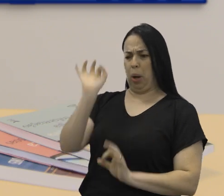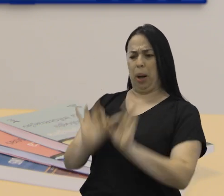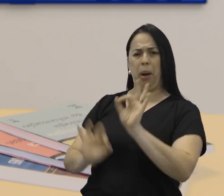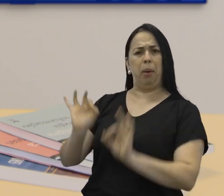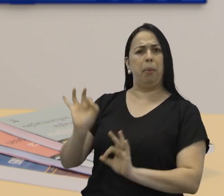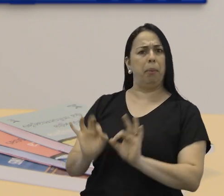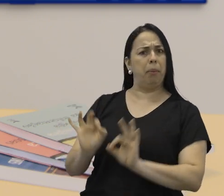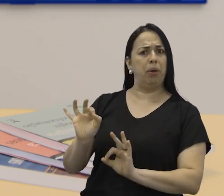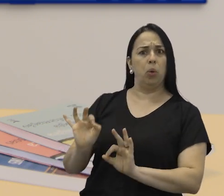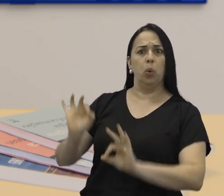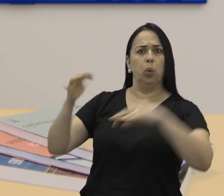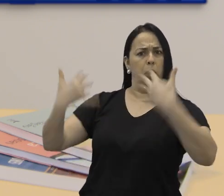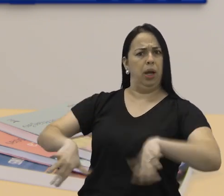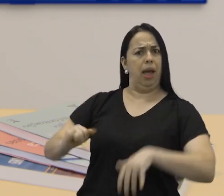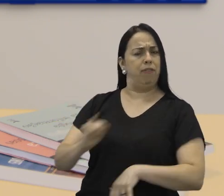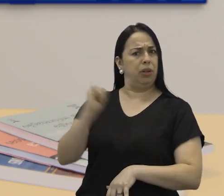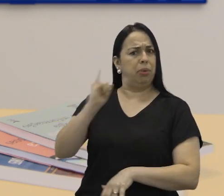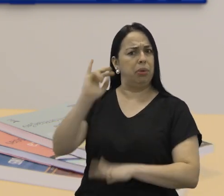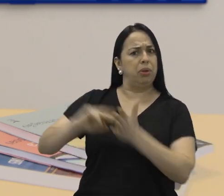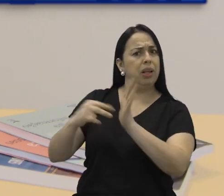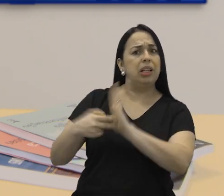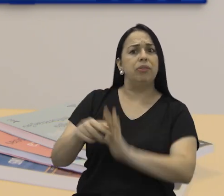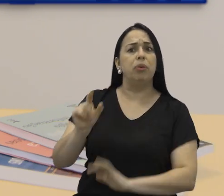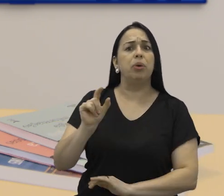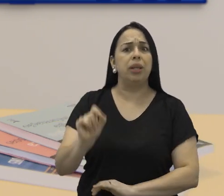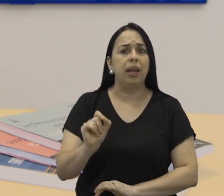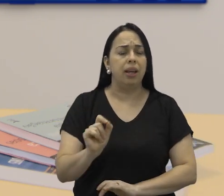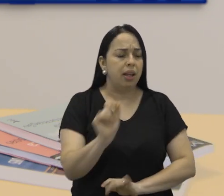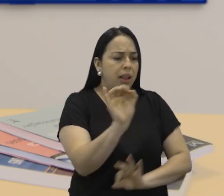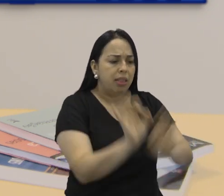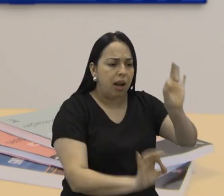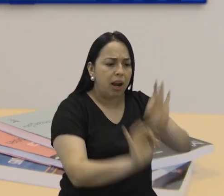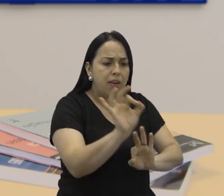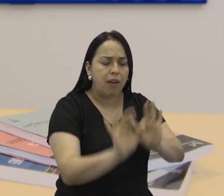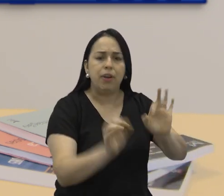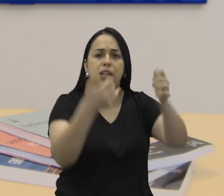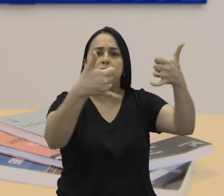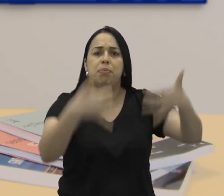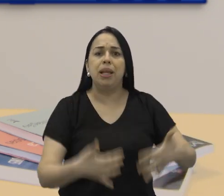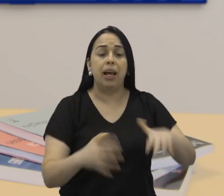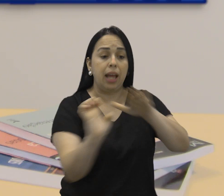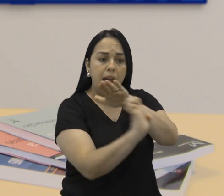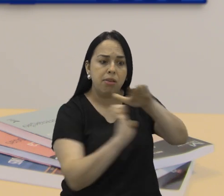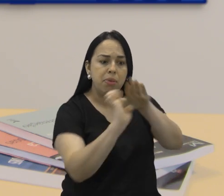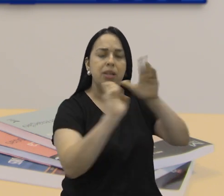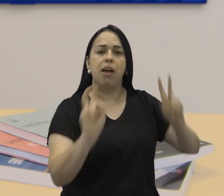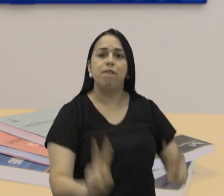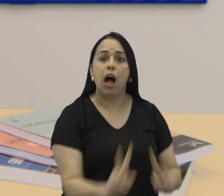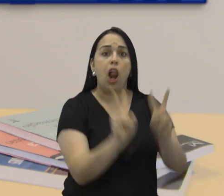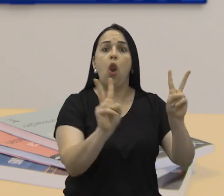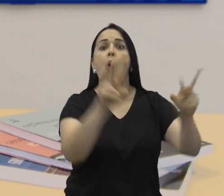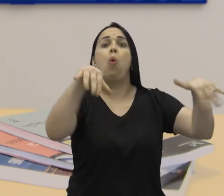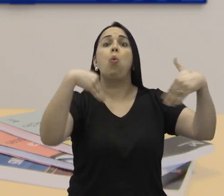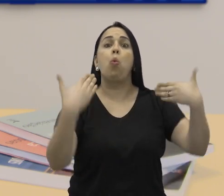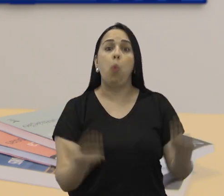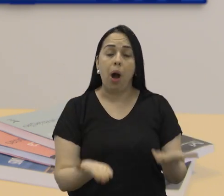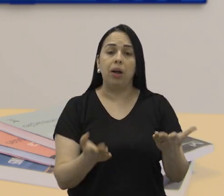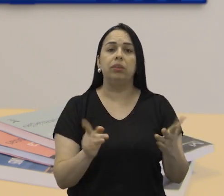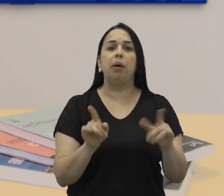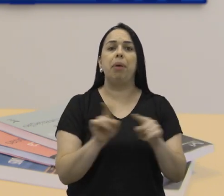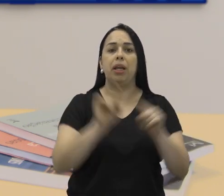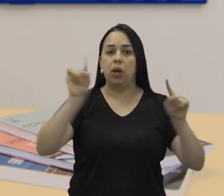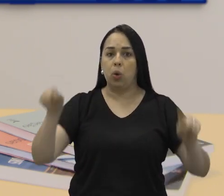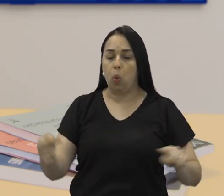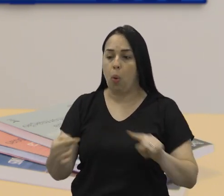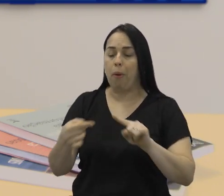organizacional. Fundamental, porque a cultura organizacional ela fala de valores que a organização defende, que tem muitas